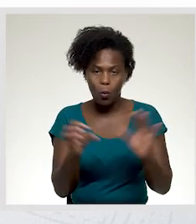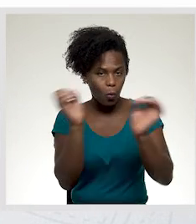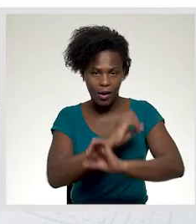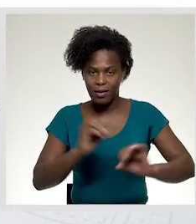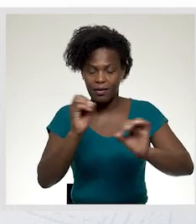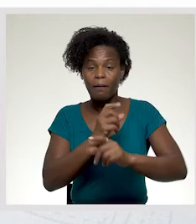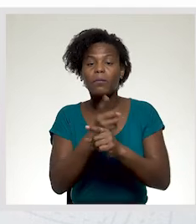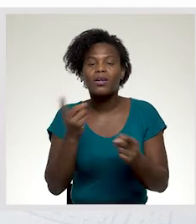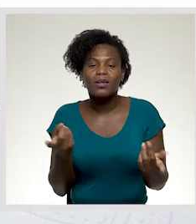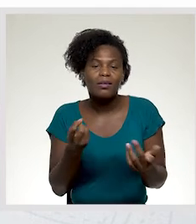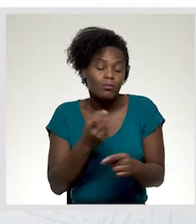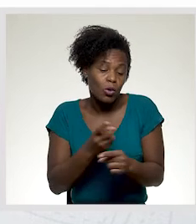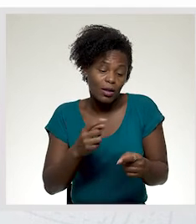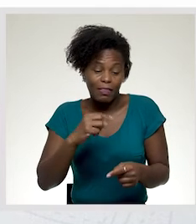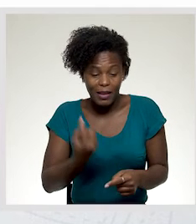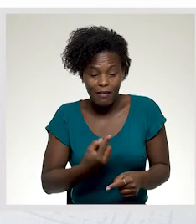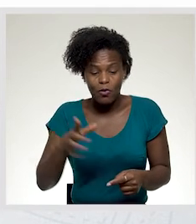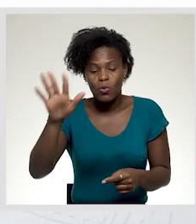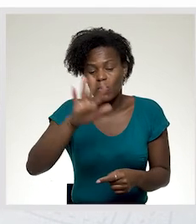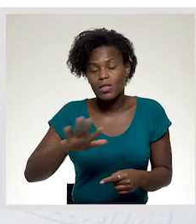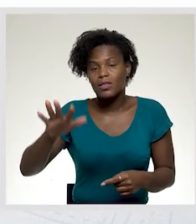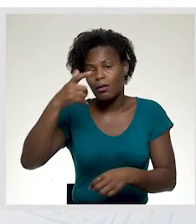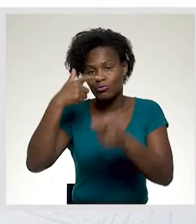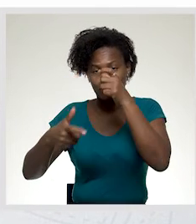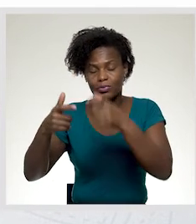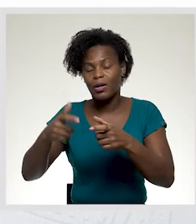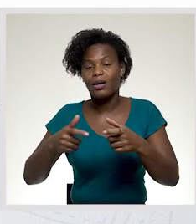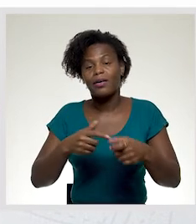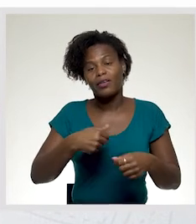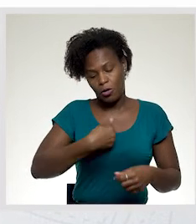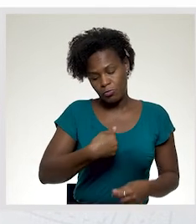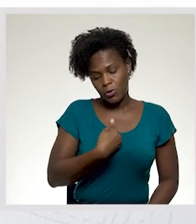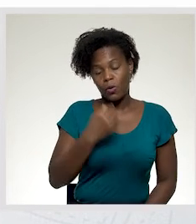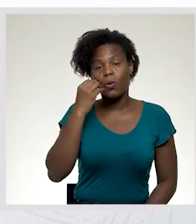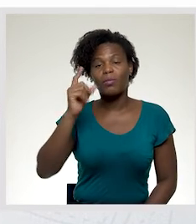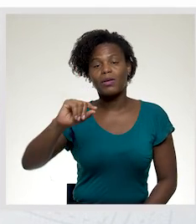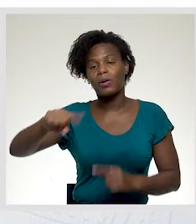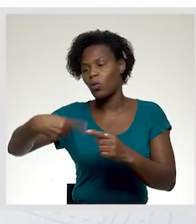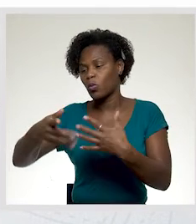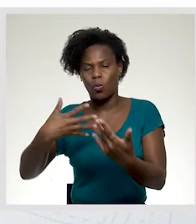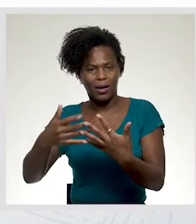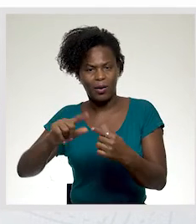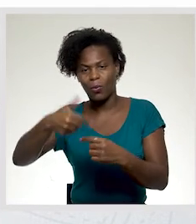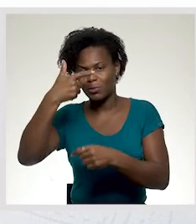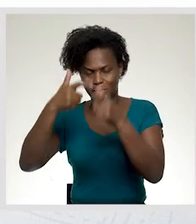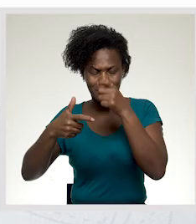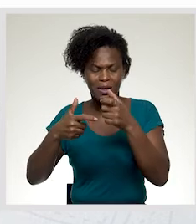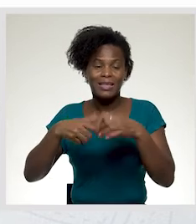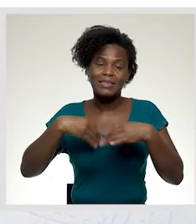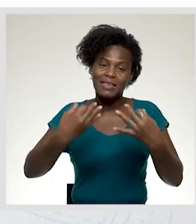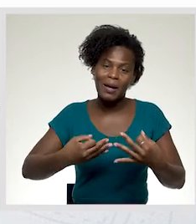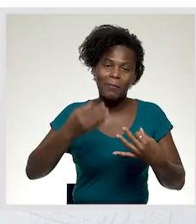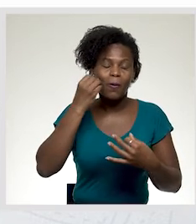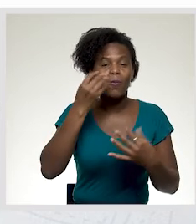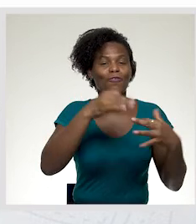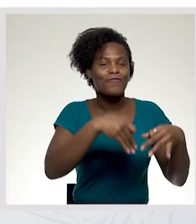condição. Por quê? Porque devemos usar a humanidade tanto na nossa pessoa como a de qualquer outro, sempre